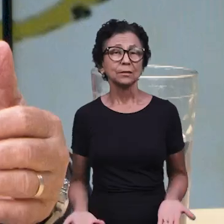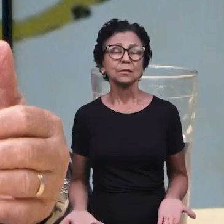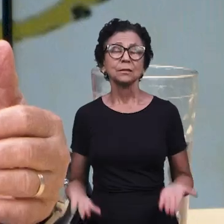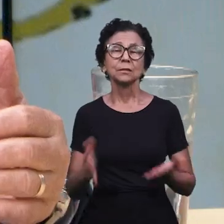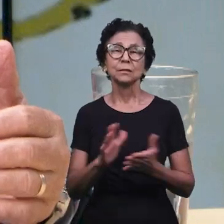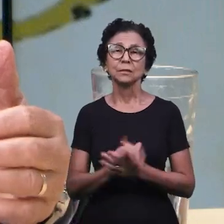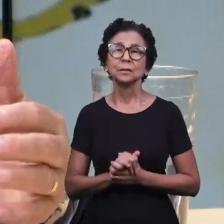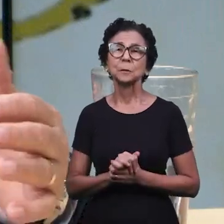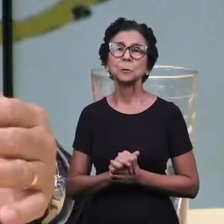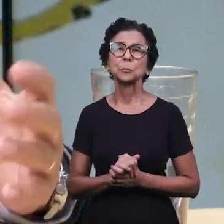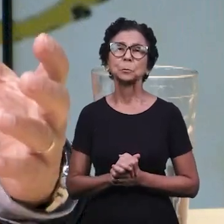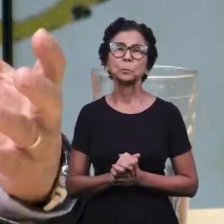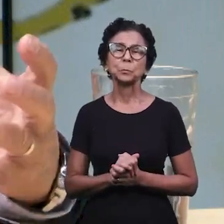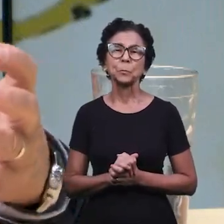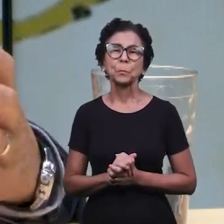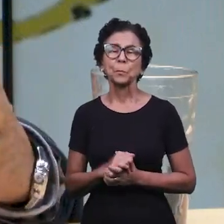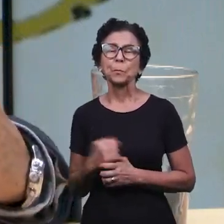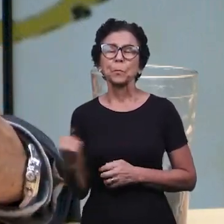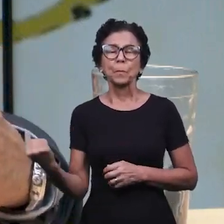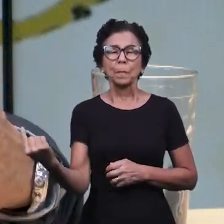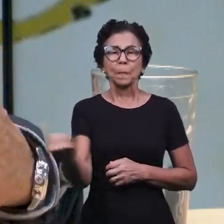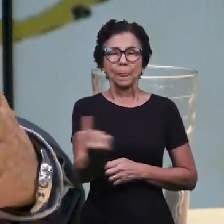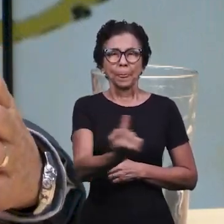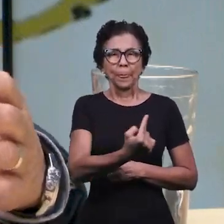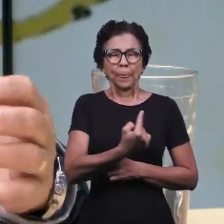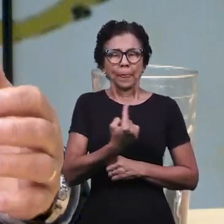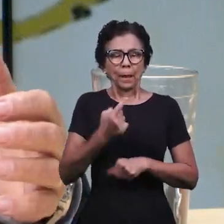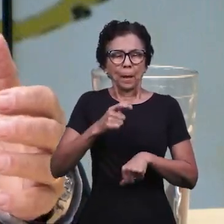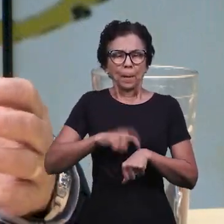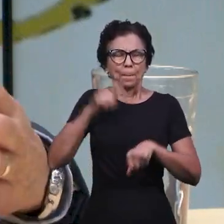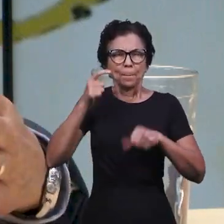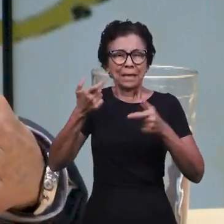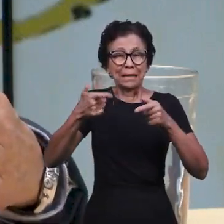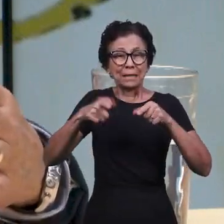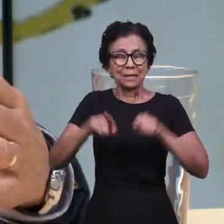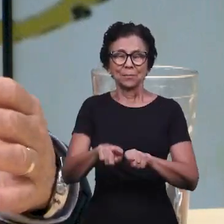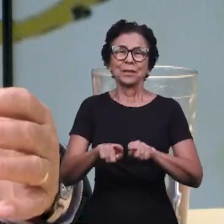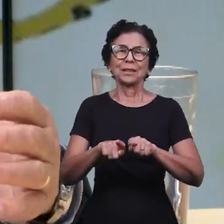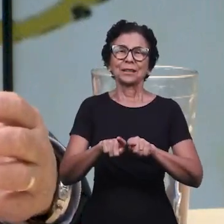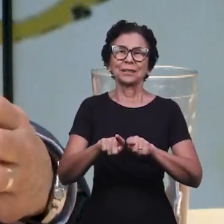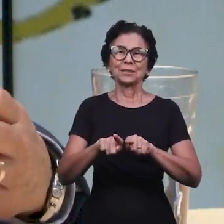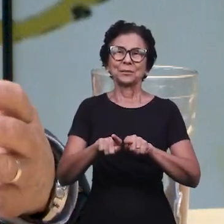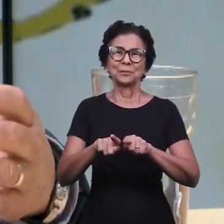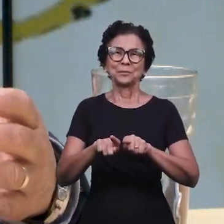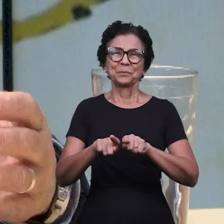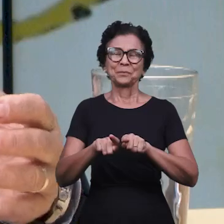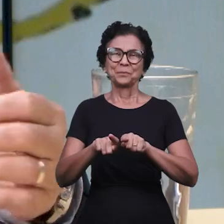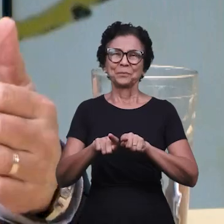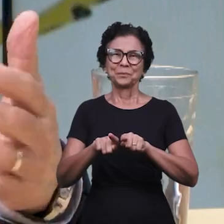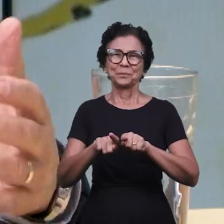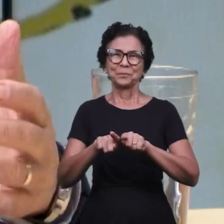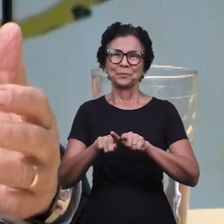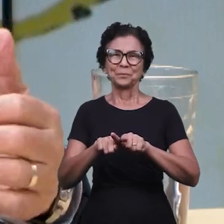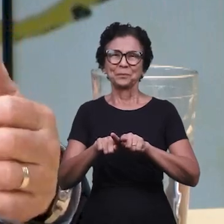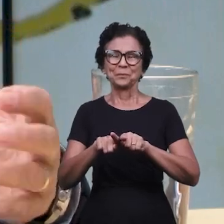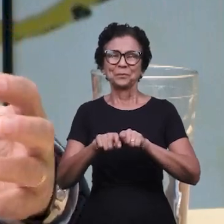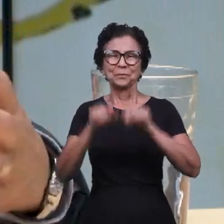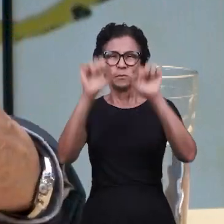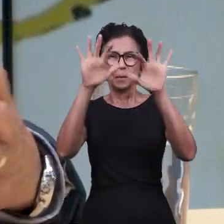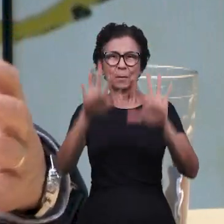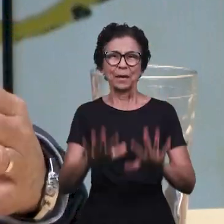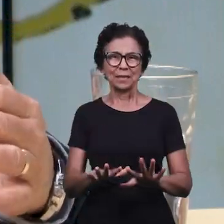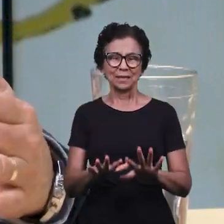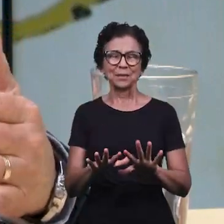mais tarde, mas todos puderam sentir no mesmo instante o que é a bênção de podermos estar todos juntos, né? Então foi realmente